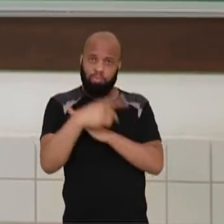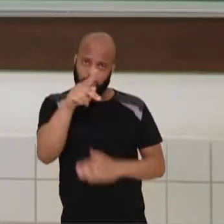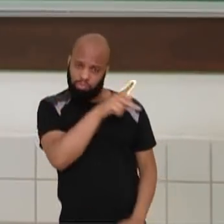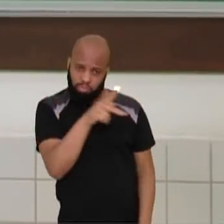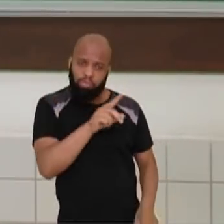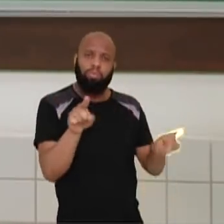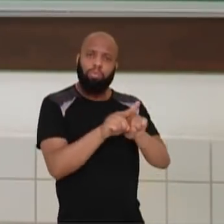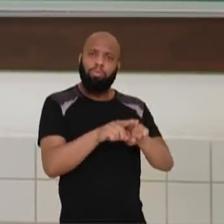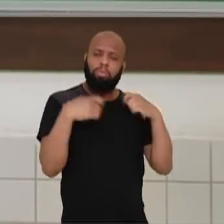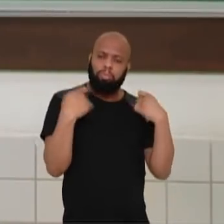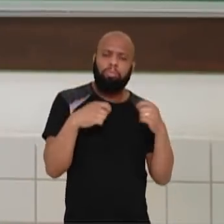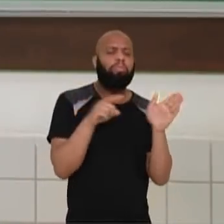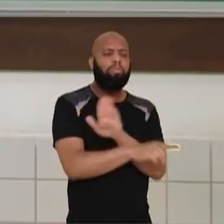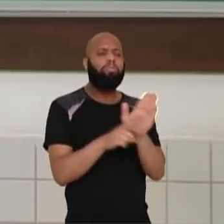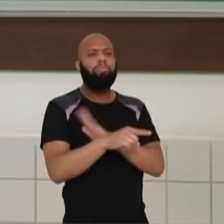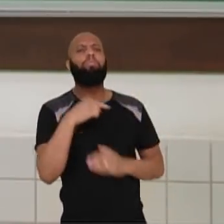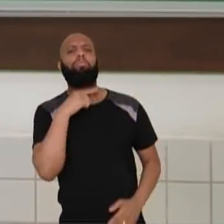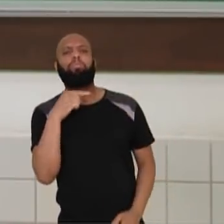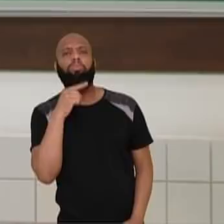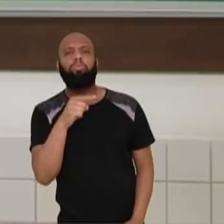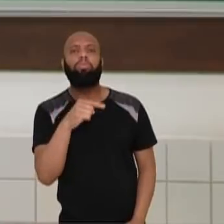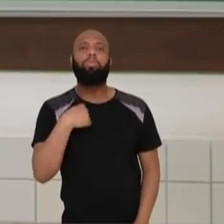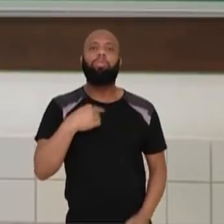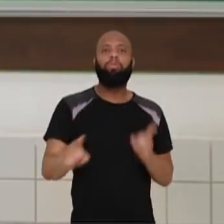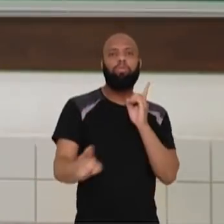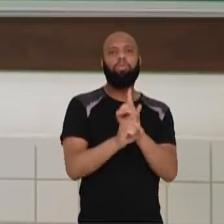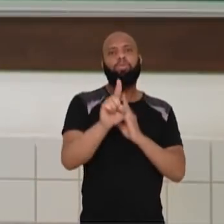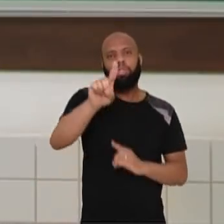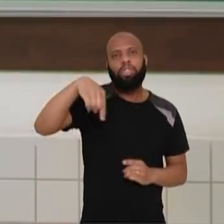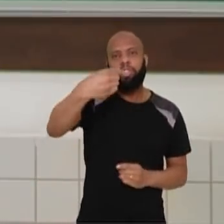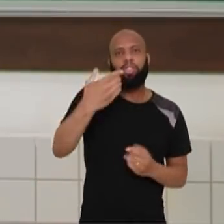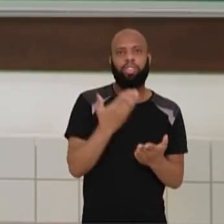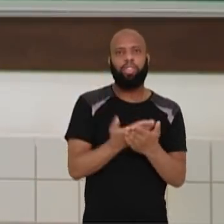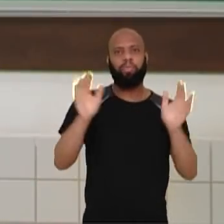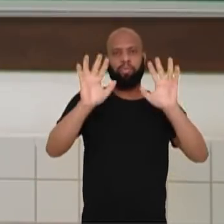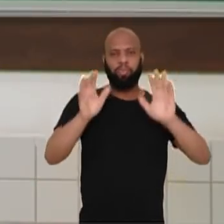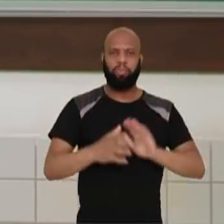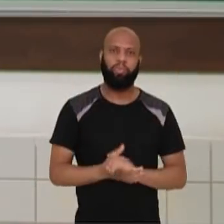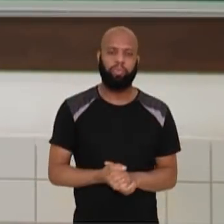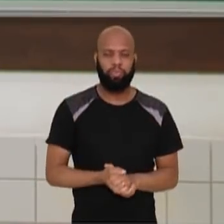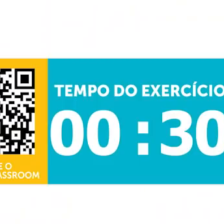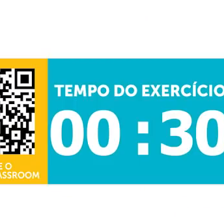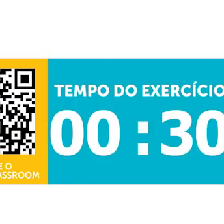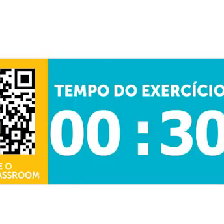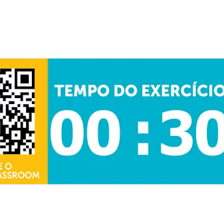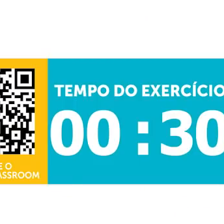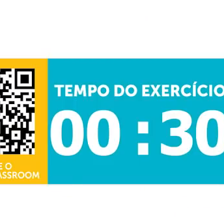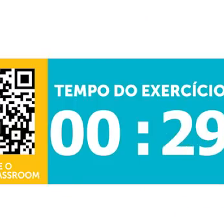professor o que precisa perguntar, ok? E nós nos vemos na próxima aula. Tchau!